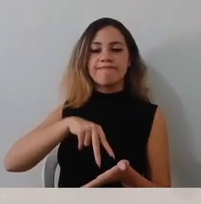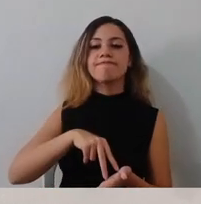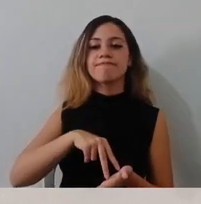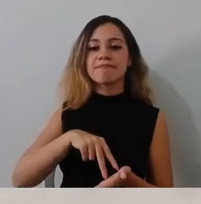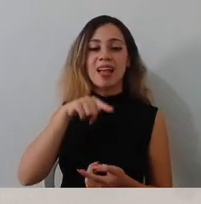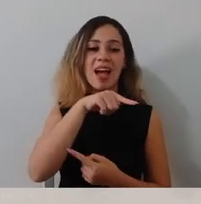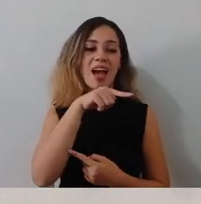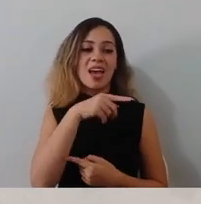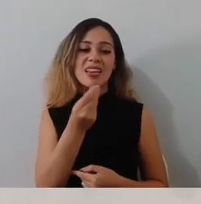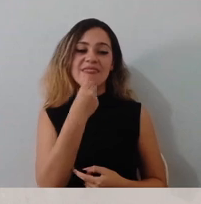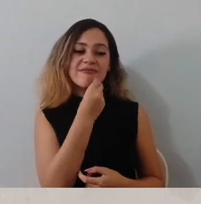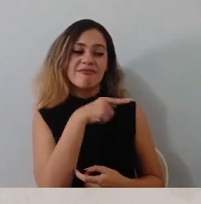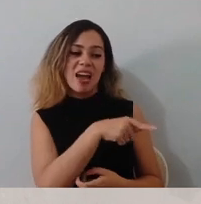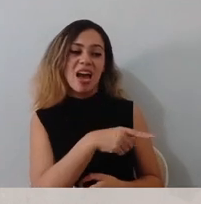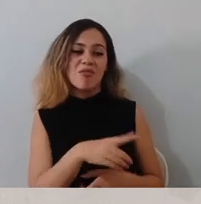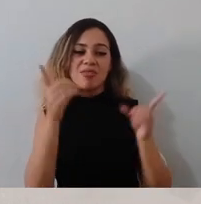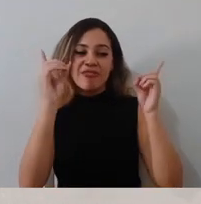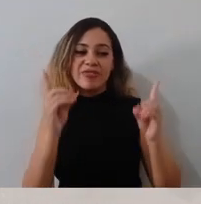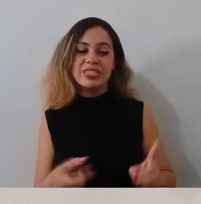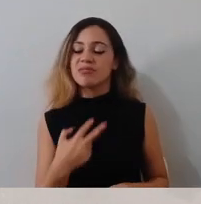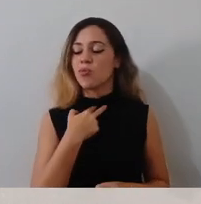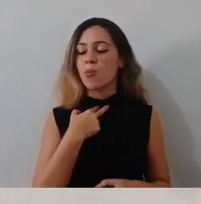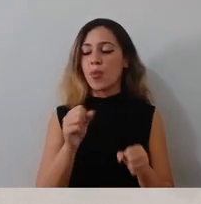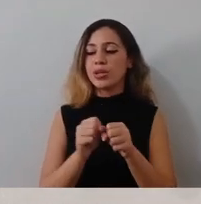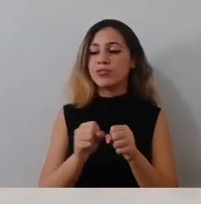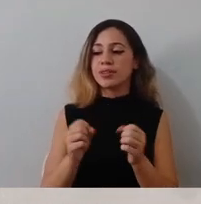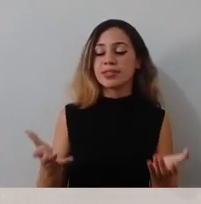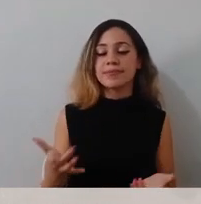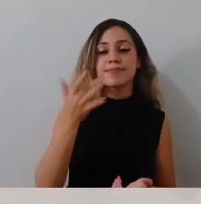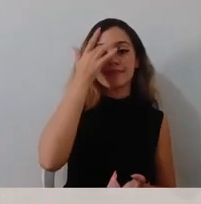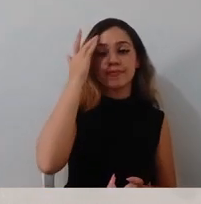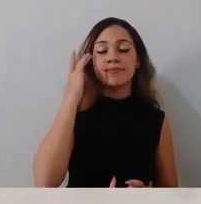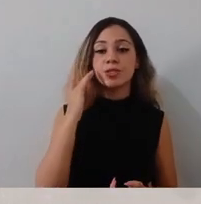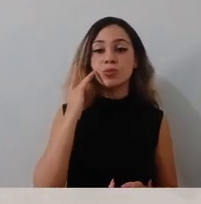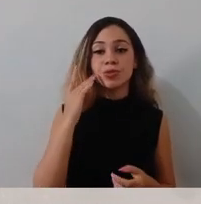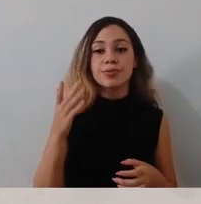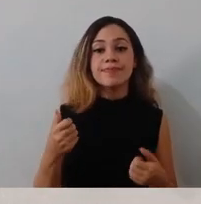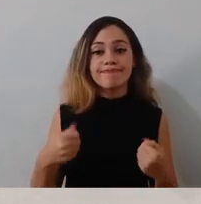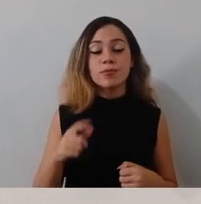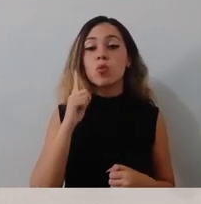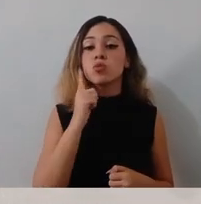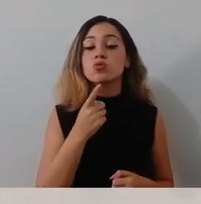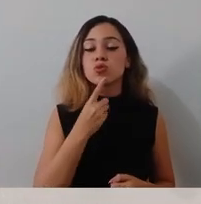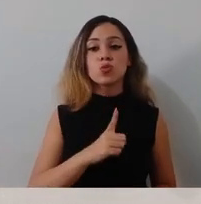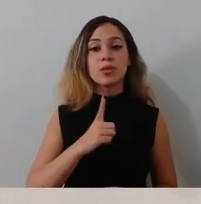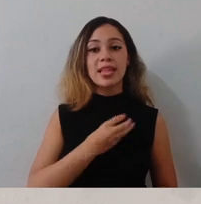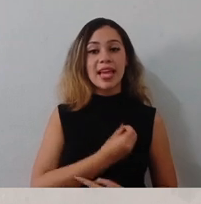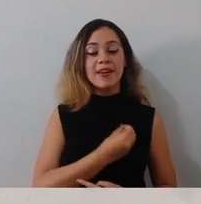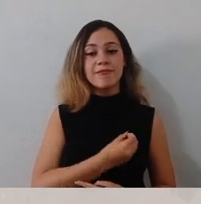incapacidades. Ele é incapaz, ele não pode. Quando o surdo tem uma vida